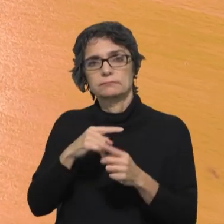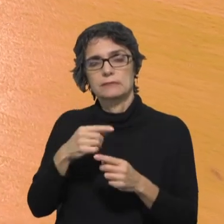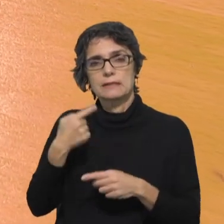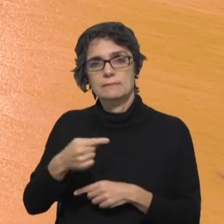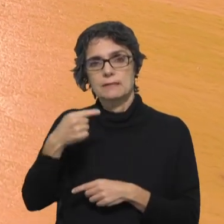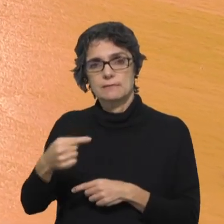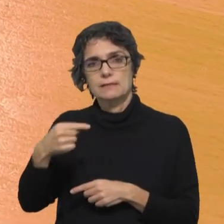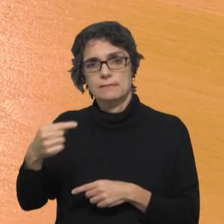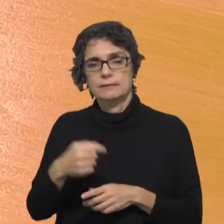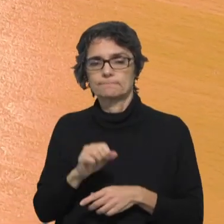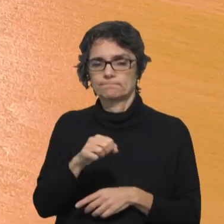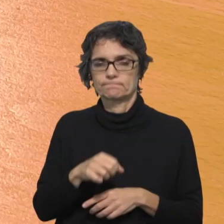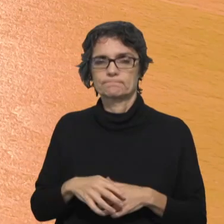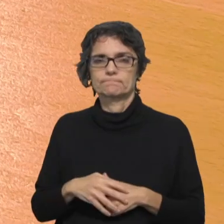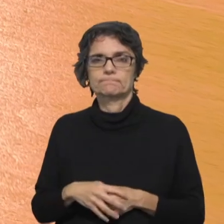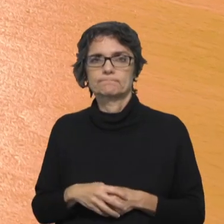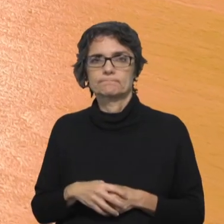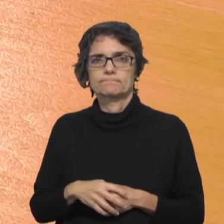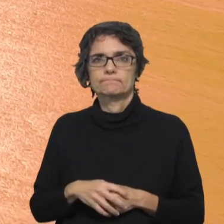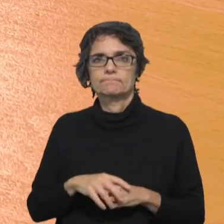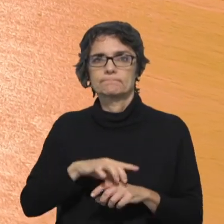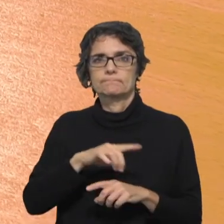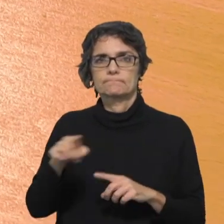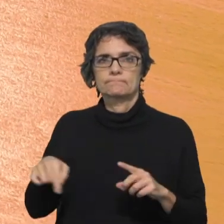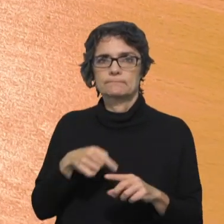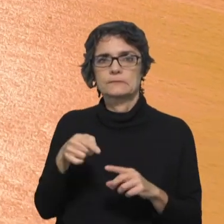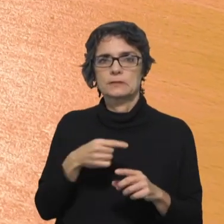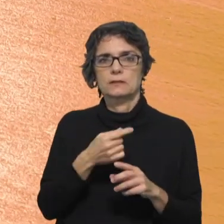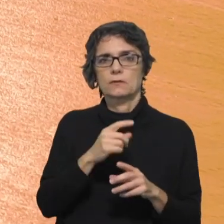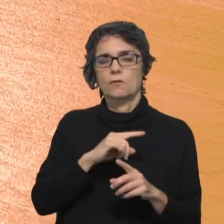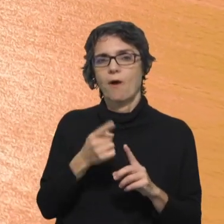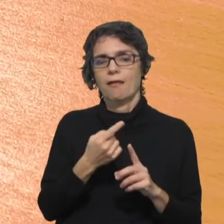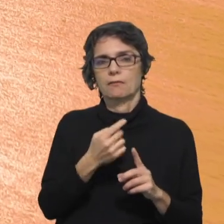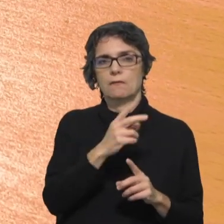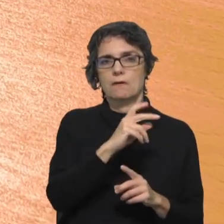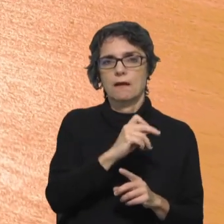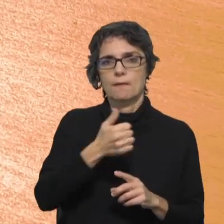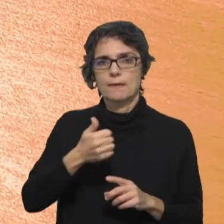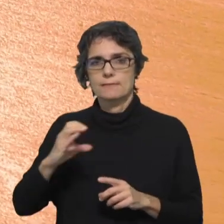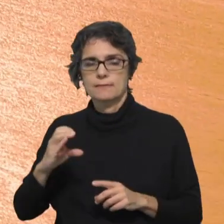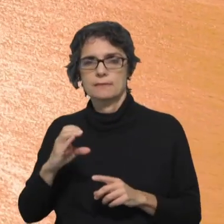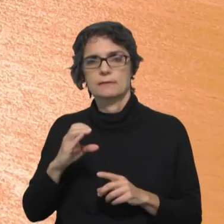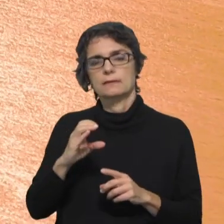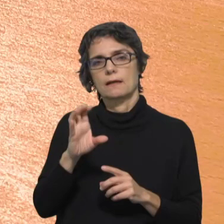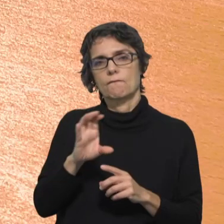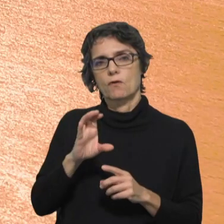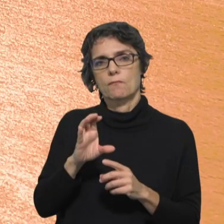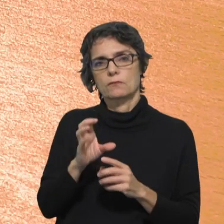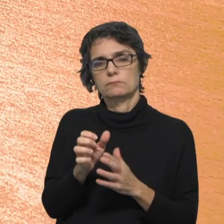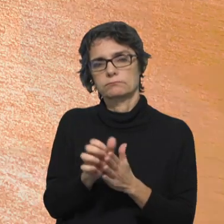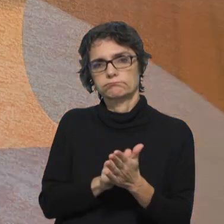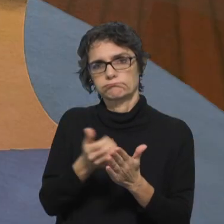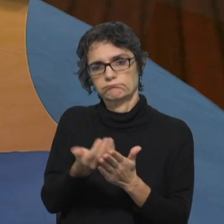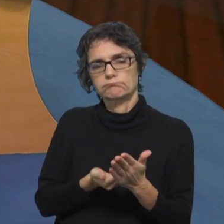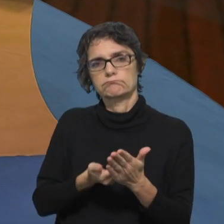semana. Falámos em 3 ciclos, ano A, B e C, que é a forma como a liturgia católica está organizada, para ir, enfim,